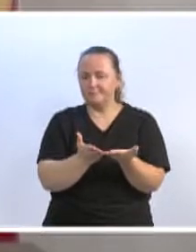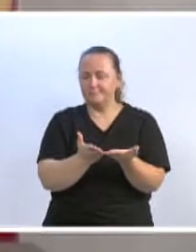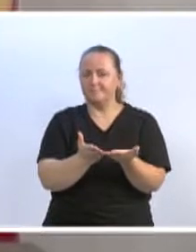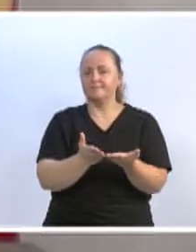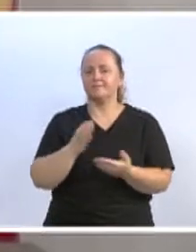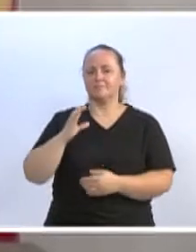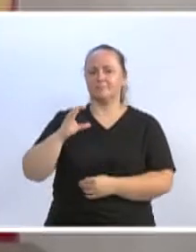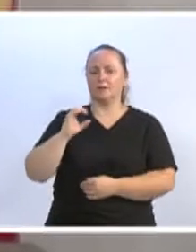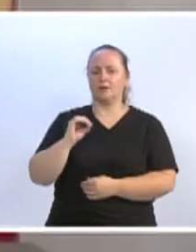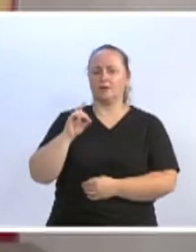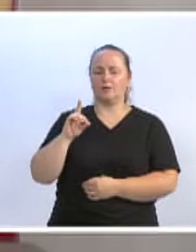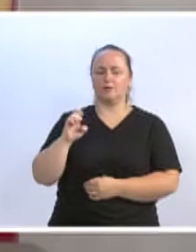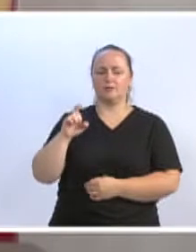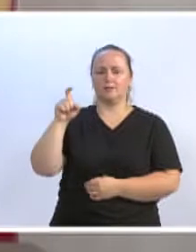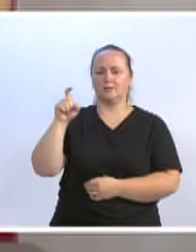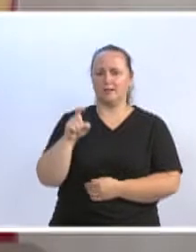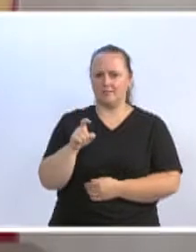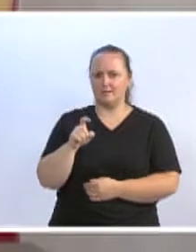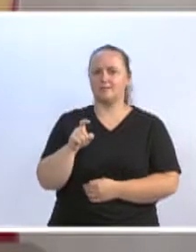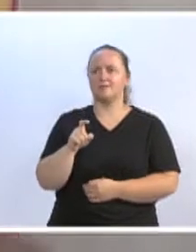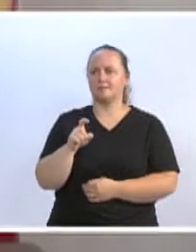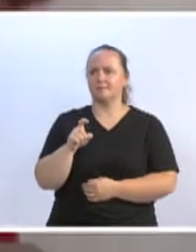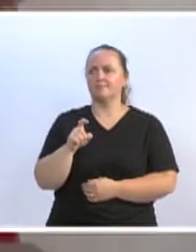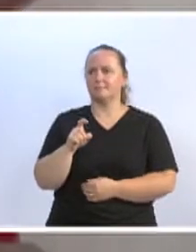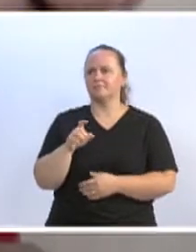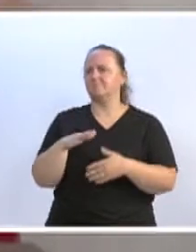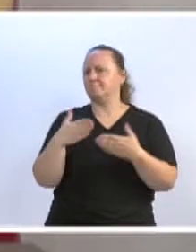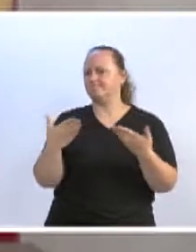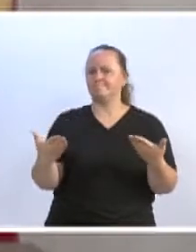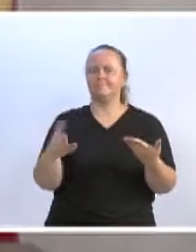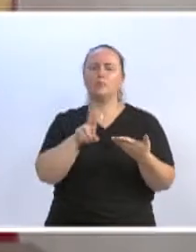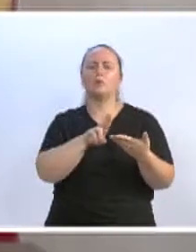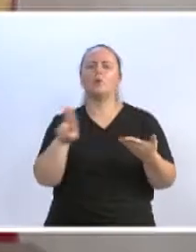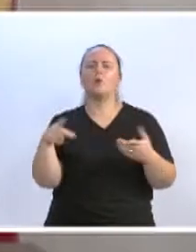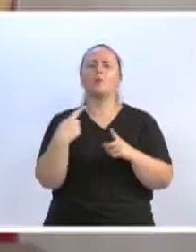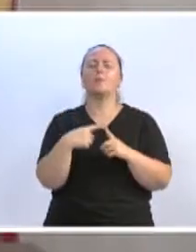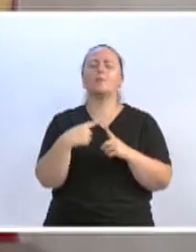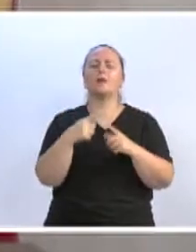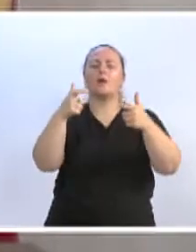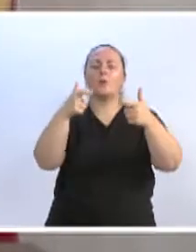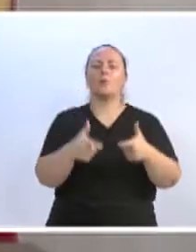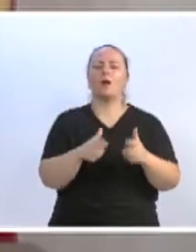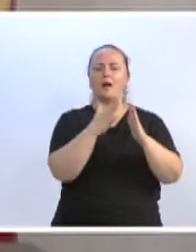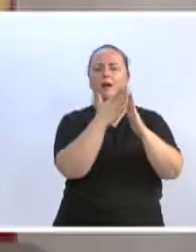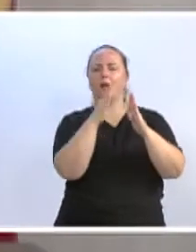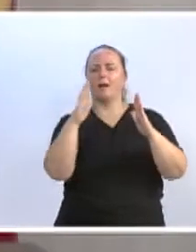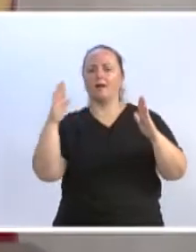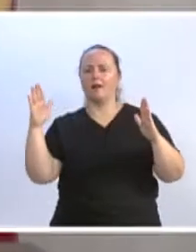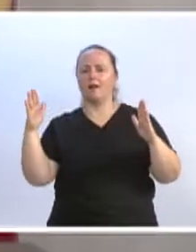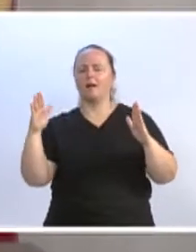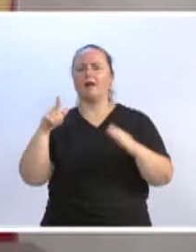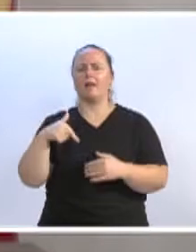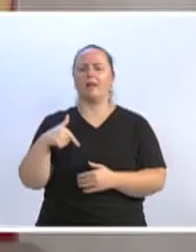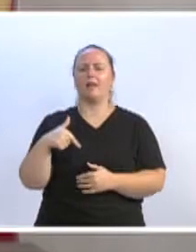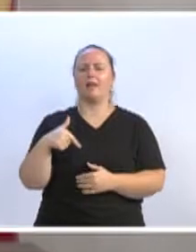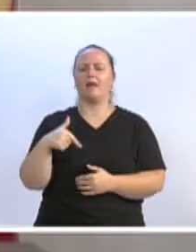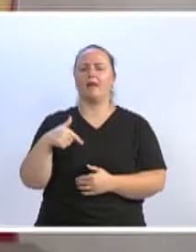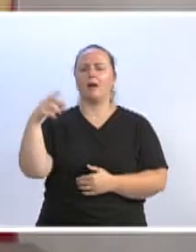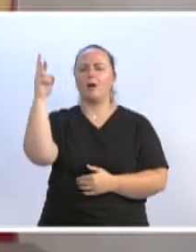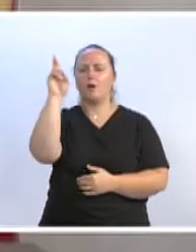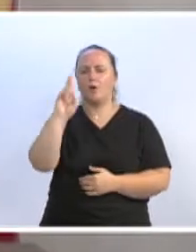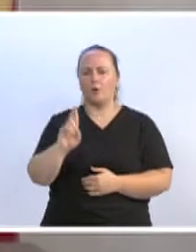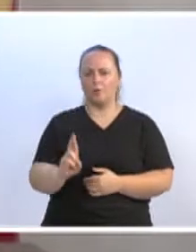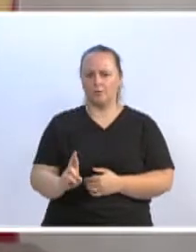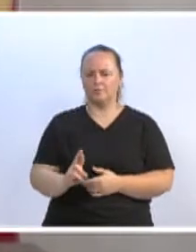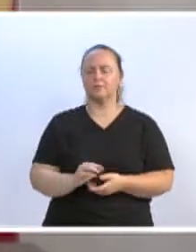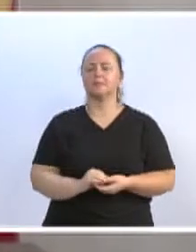Codex Leningrado. Se chama assim por causa da biblioteca onde ele está, hoje São Petersburgo, na Rússia.